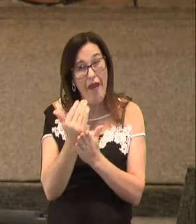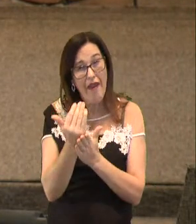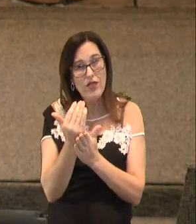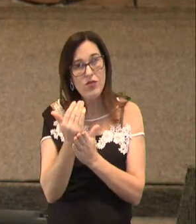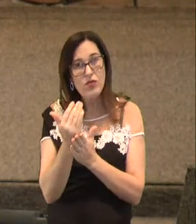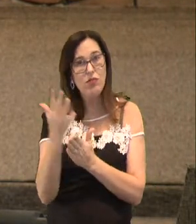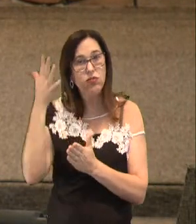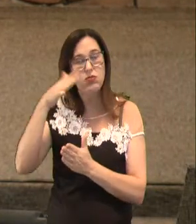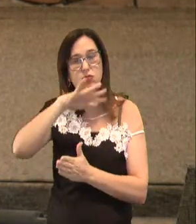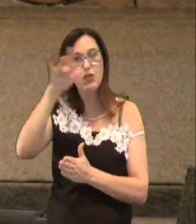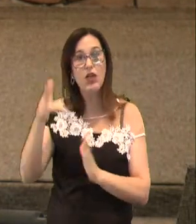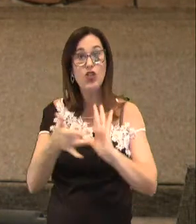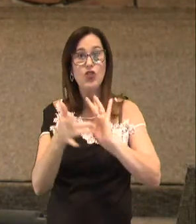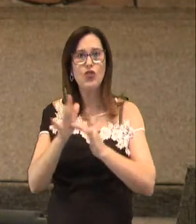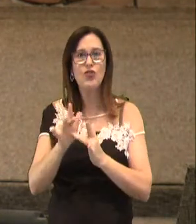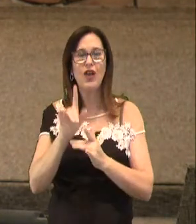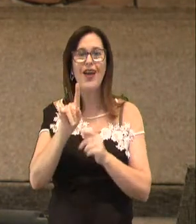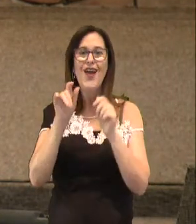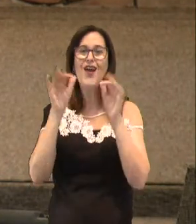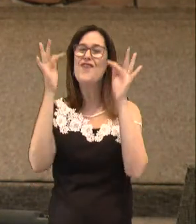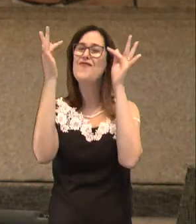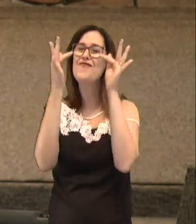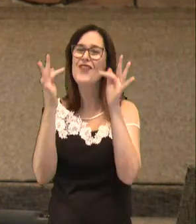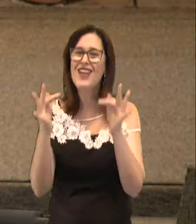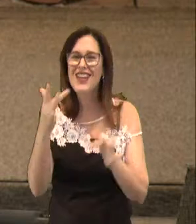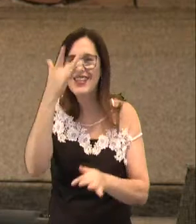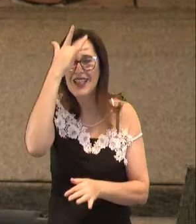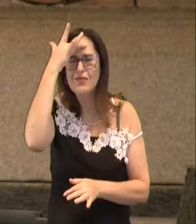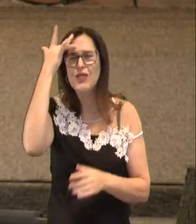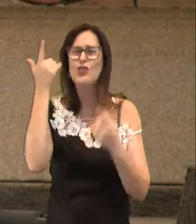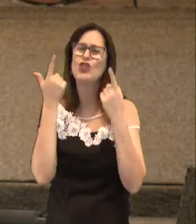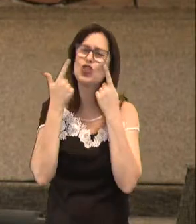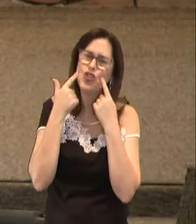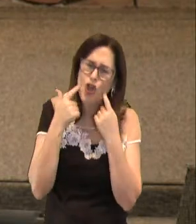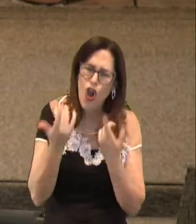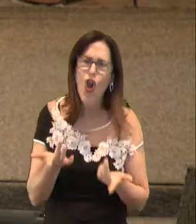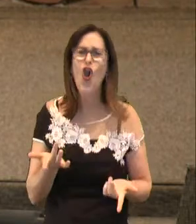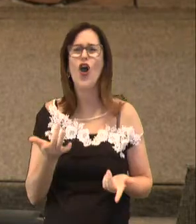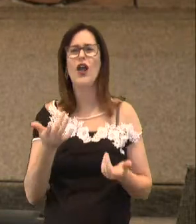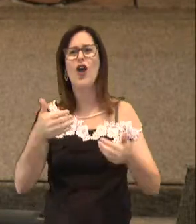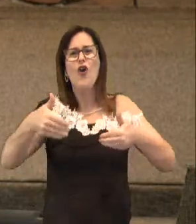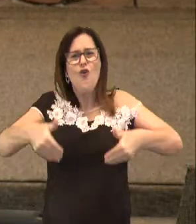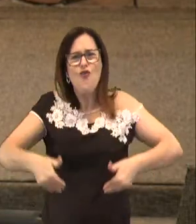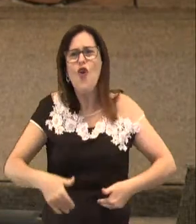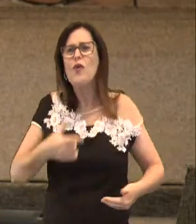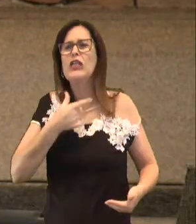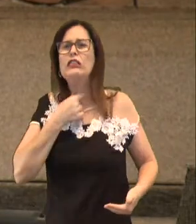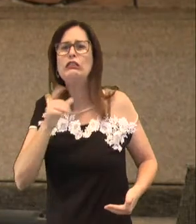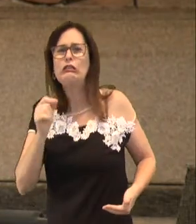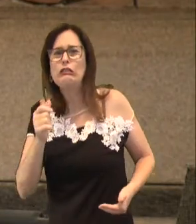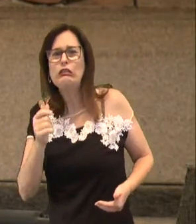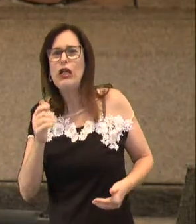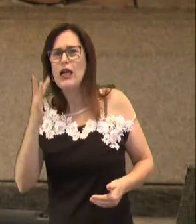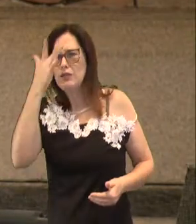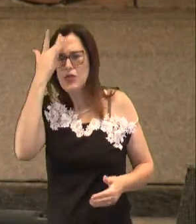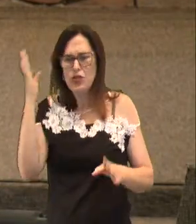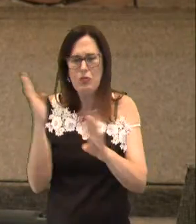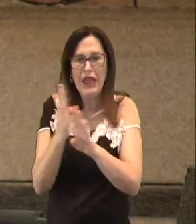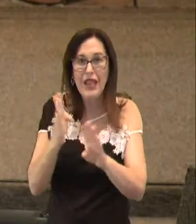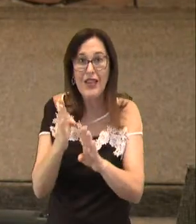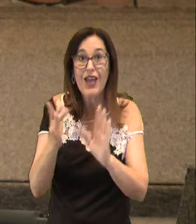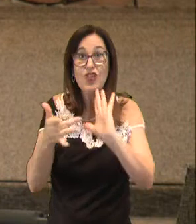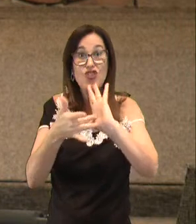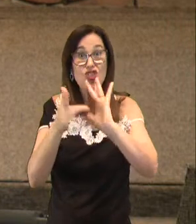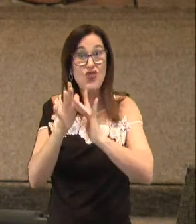as bem-aventuranças. Felizes são os que choram, os que têm fome e sede, os que são perseguidos. Jesus